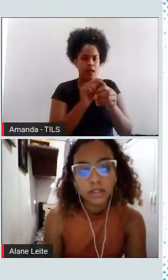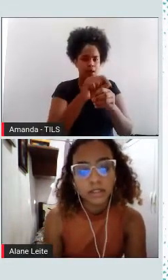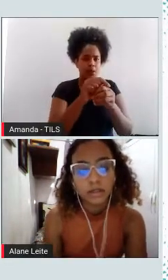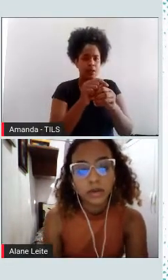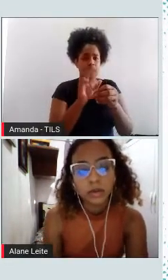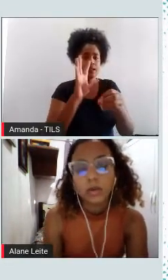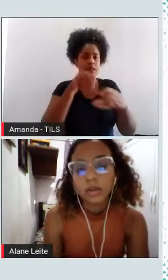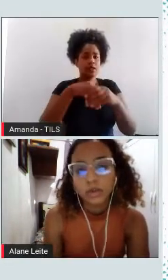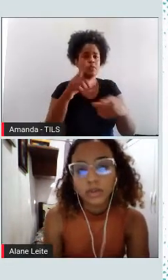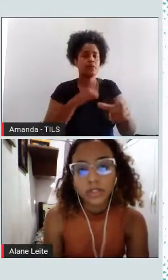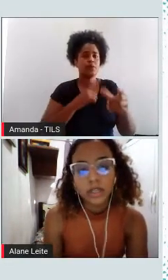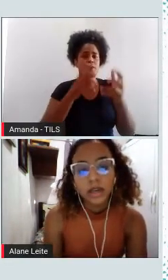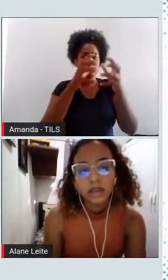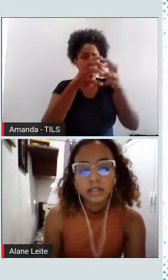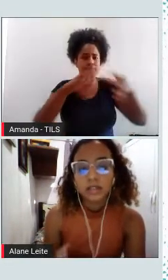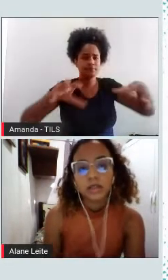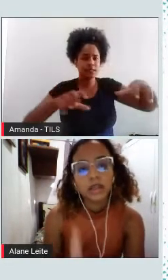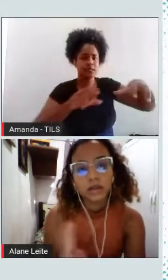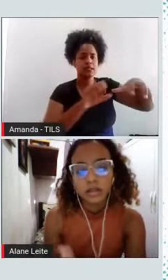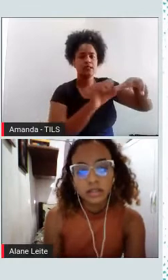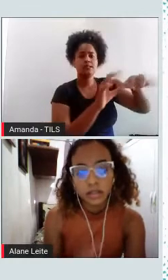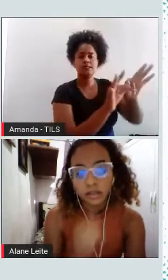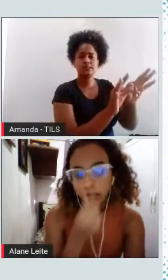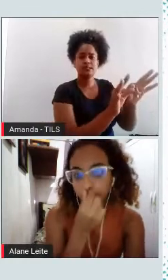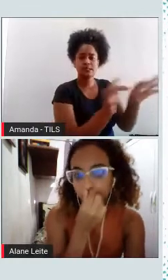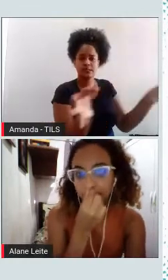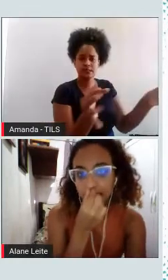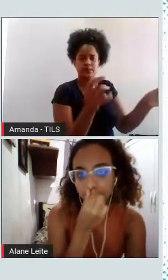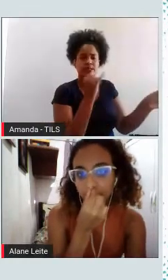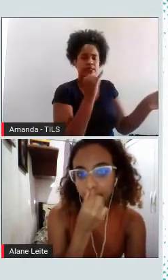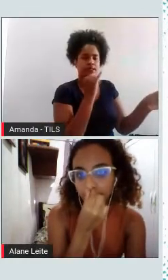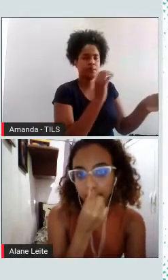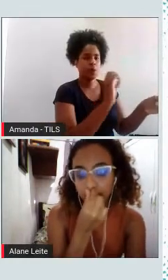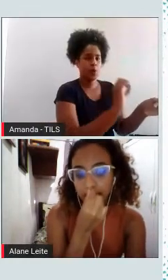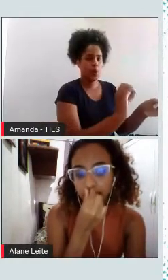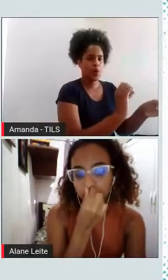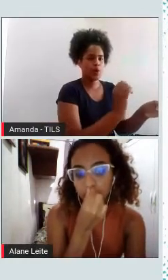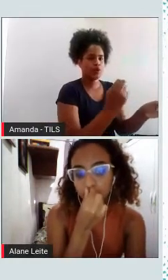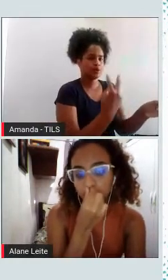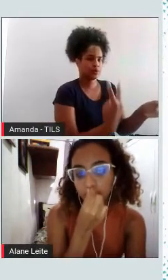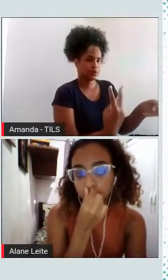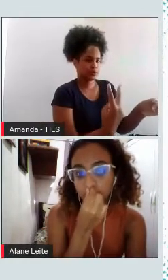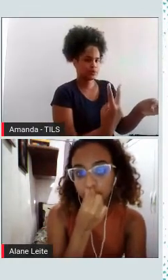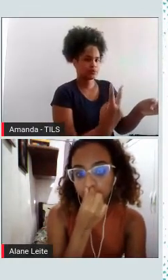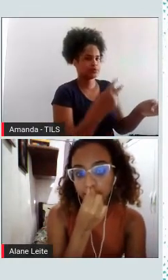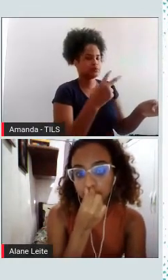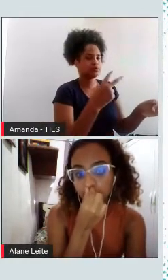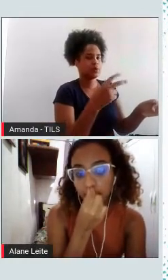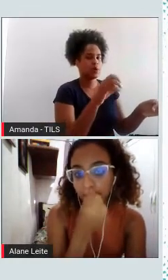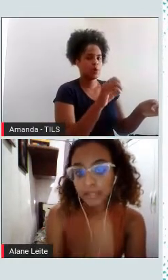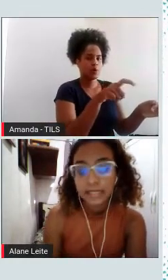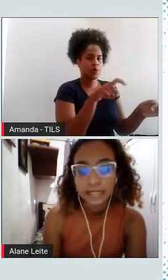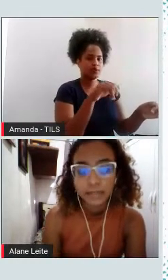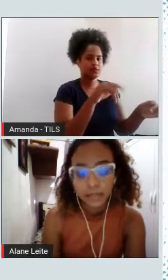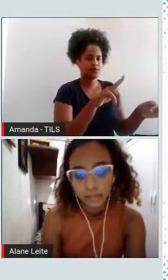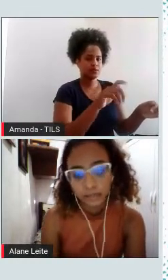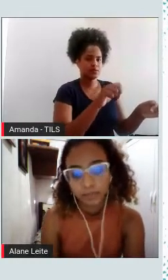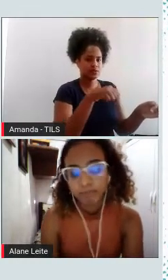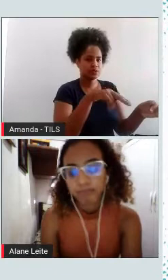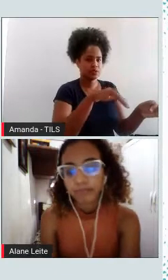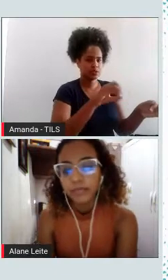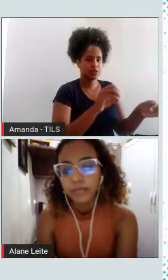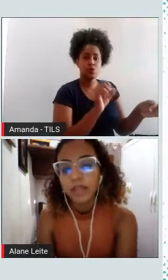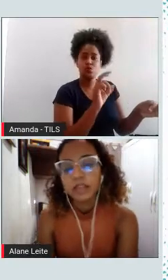o oxigênio, o O2. A gente só tem oxigênio nessa molécula. Então, se só tem oxigênio, ela vai ser molécula